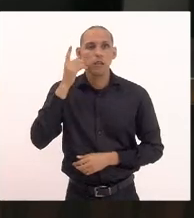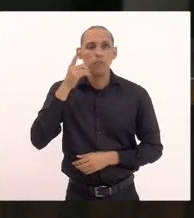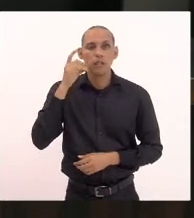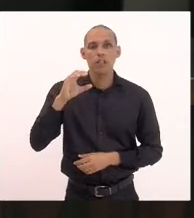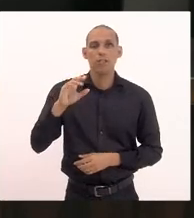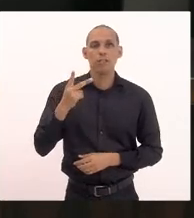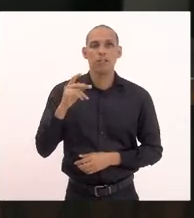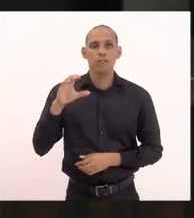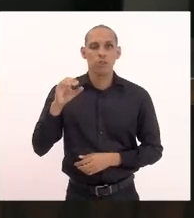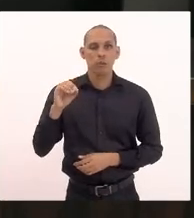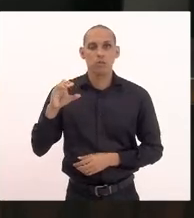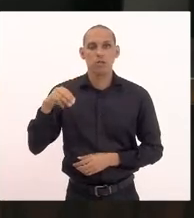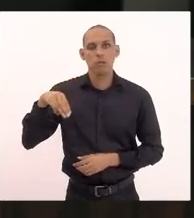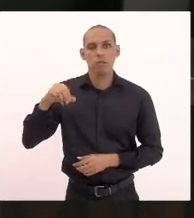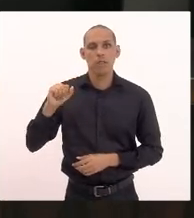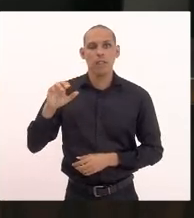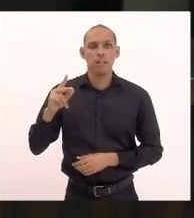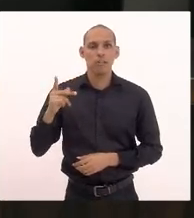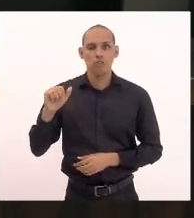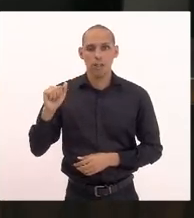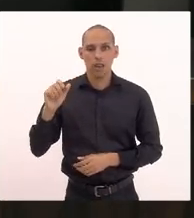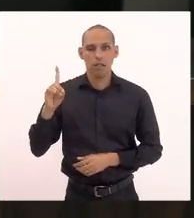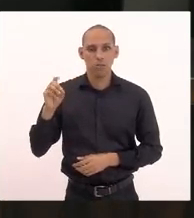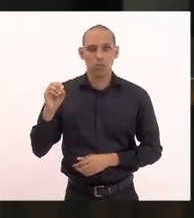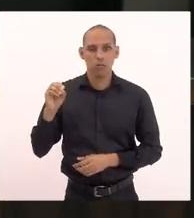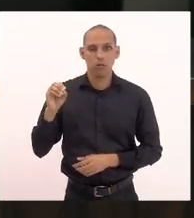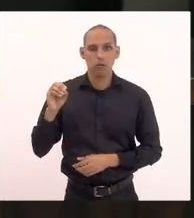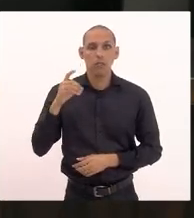Deputado Chico Machado.